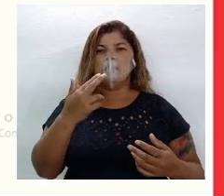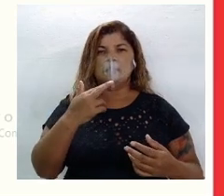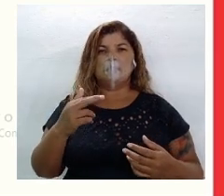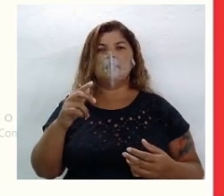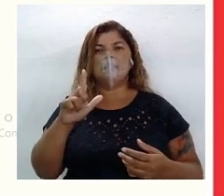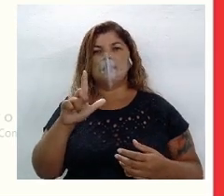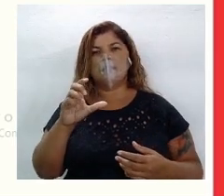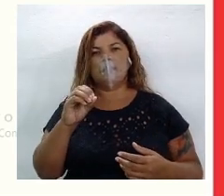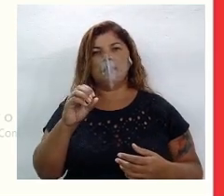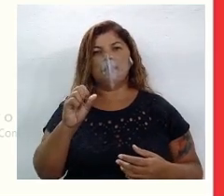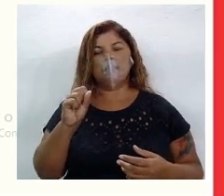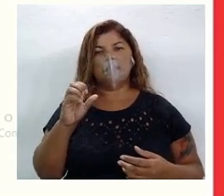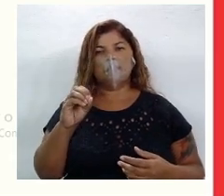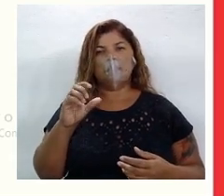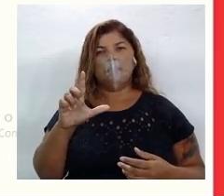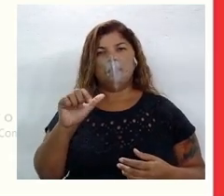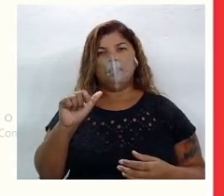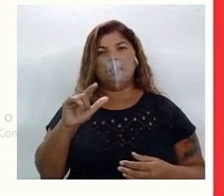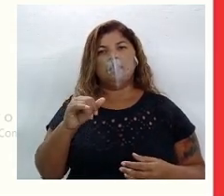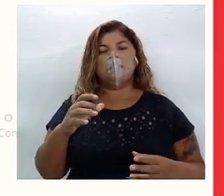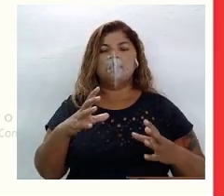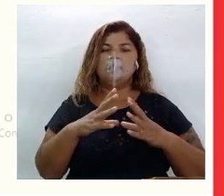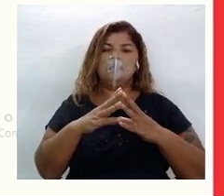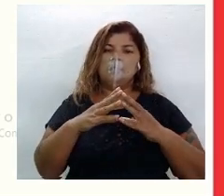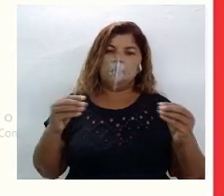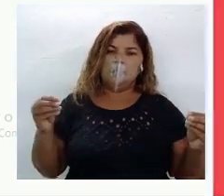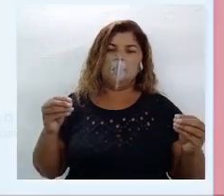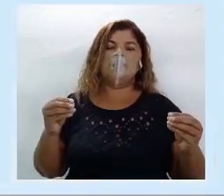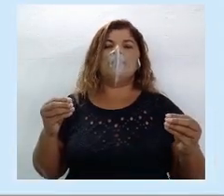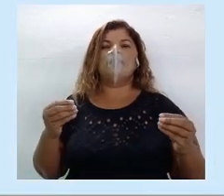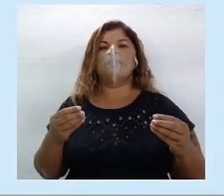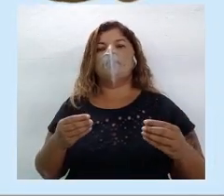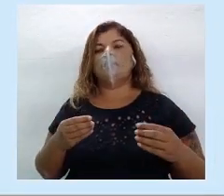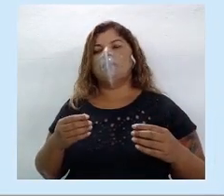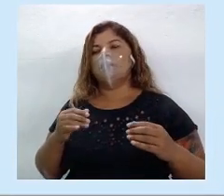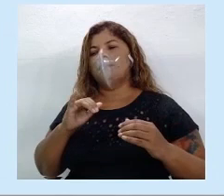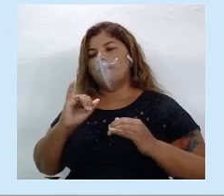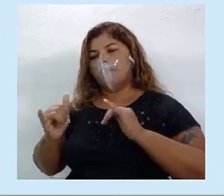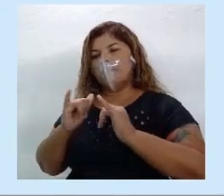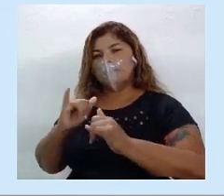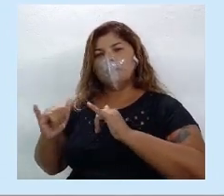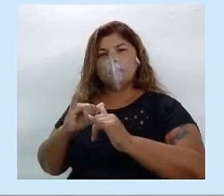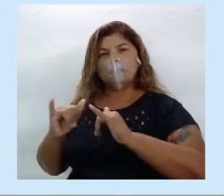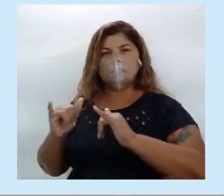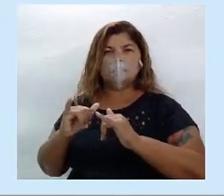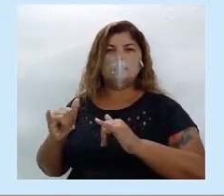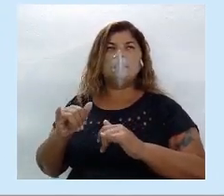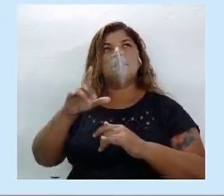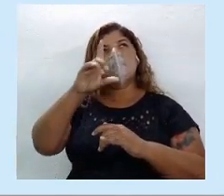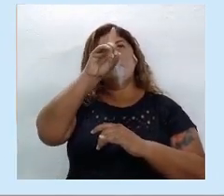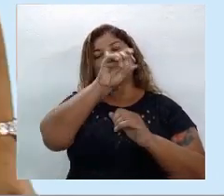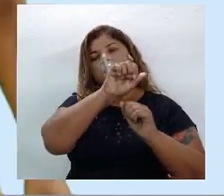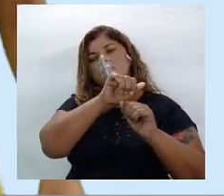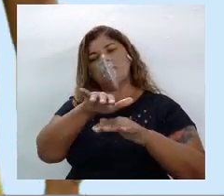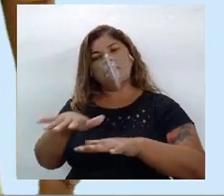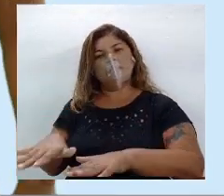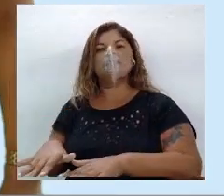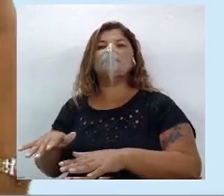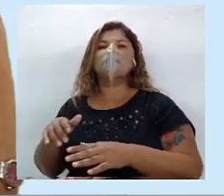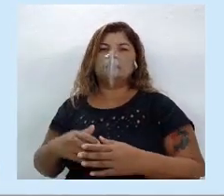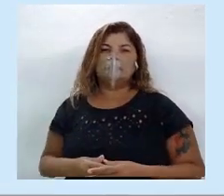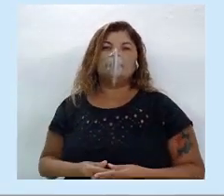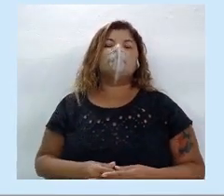glossolalia, a cura e realização proféticas, profecias dos dons do Divino Espírito